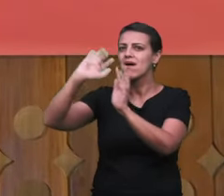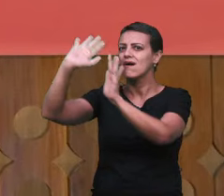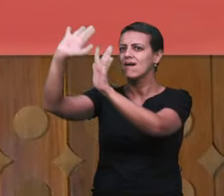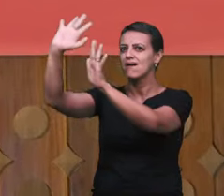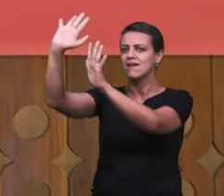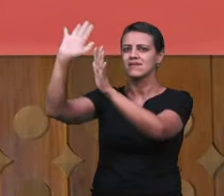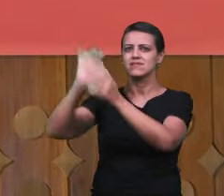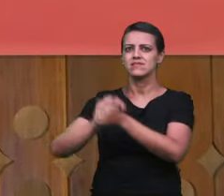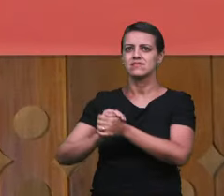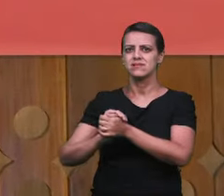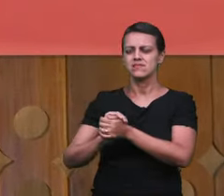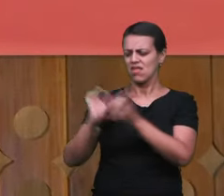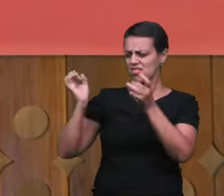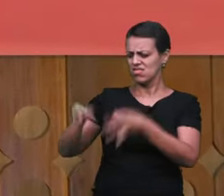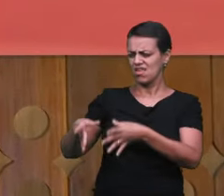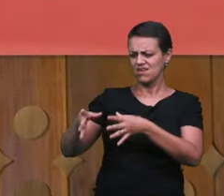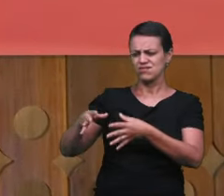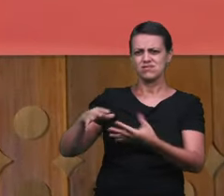carne lá para trás e vamos embora.